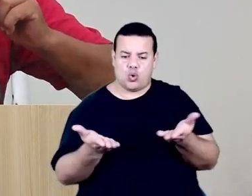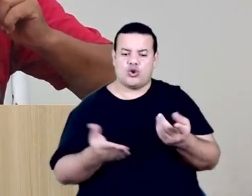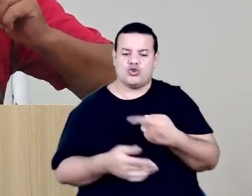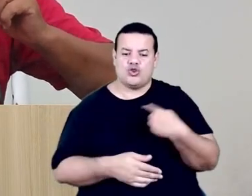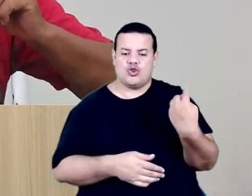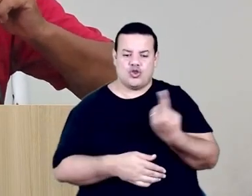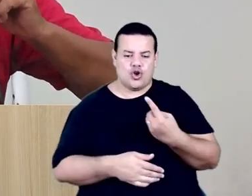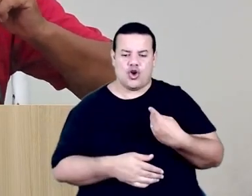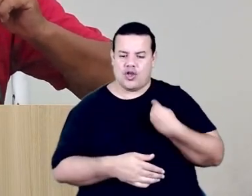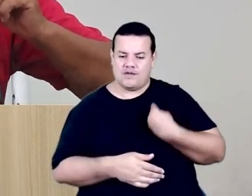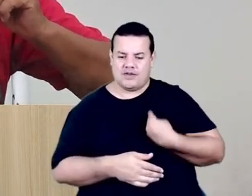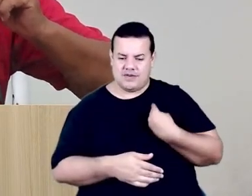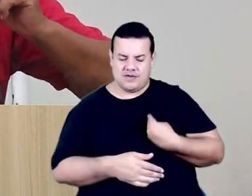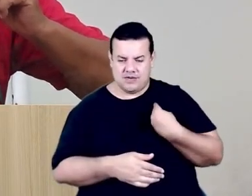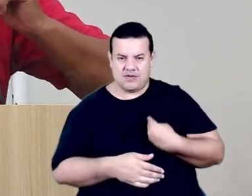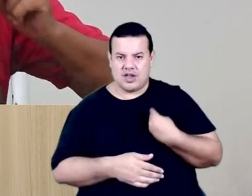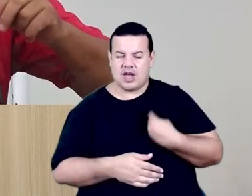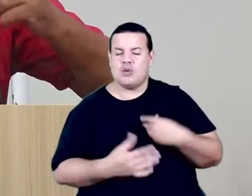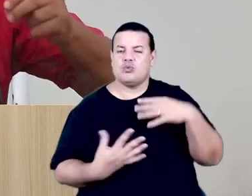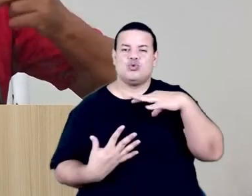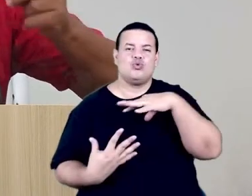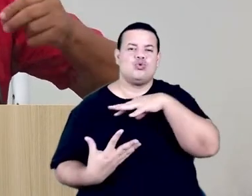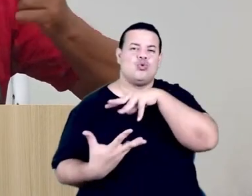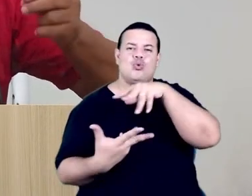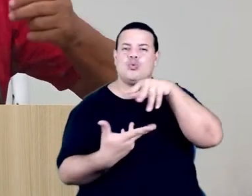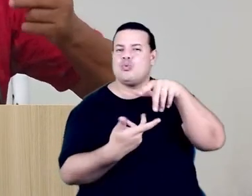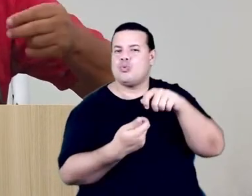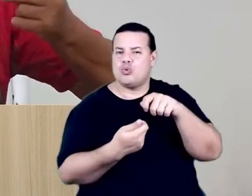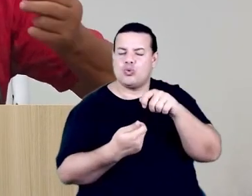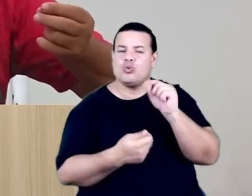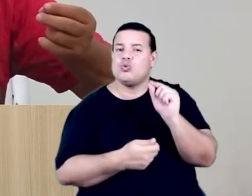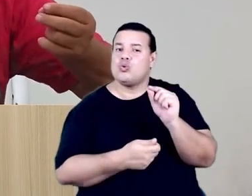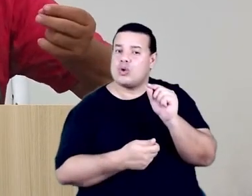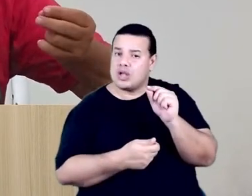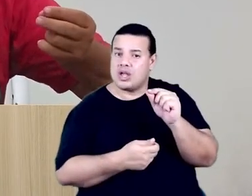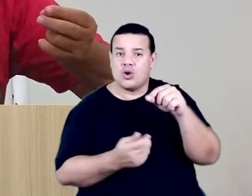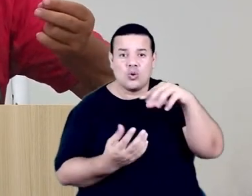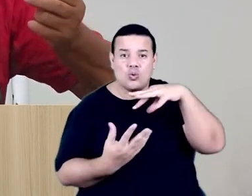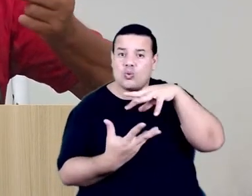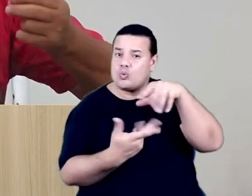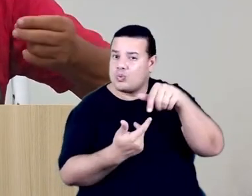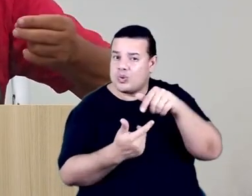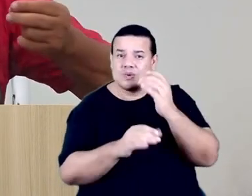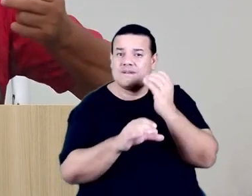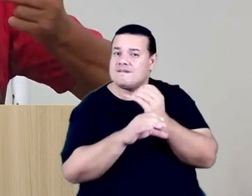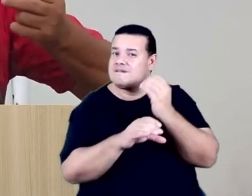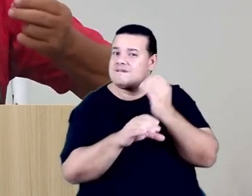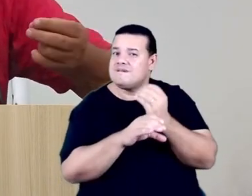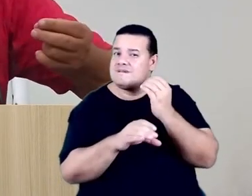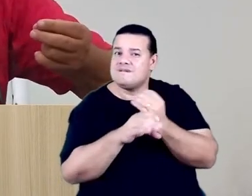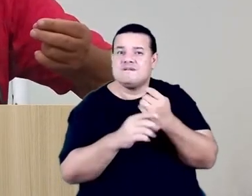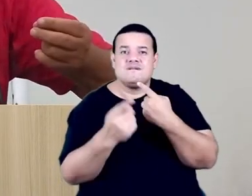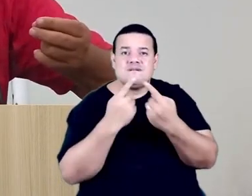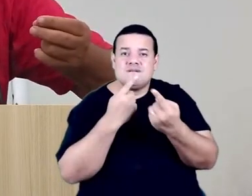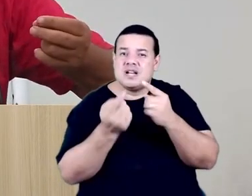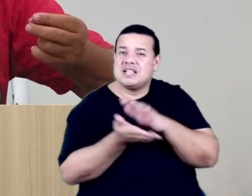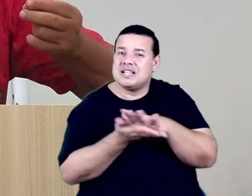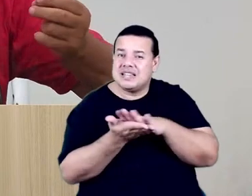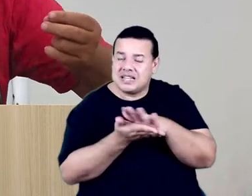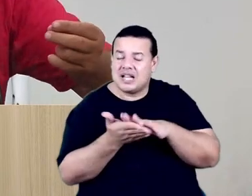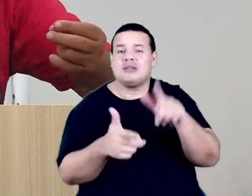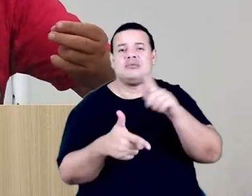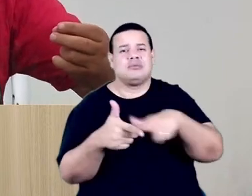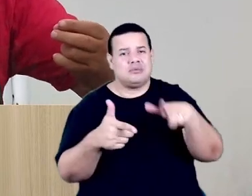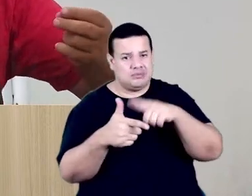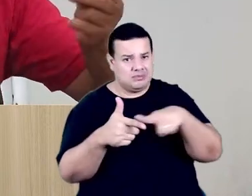mundo de o mundo que não tem diálogo ele provoca destruição